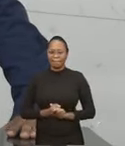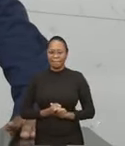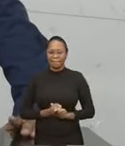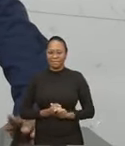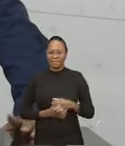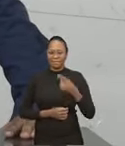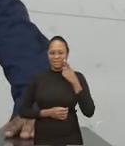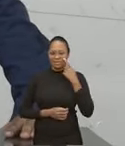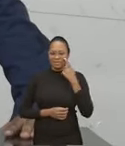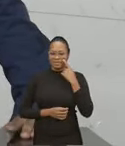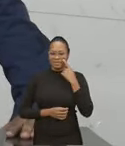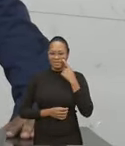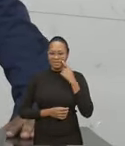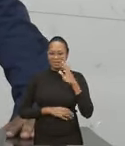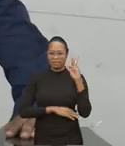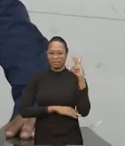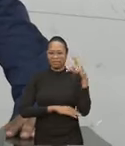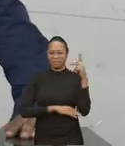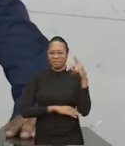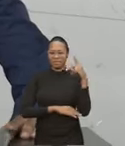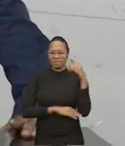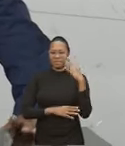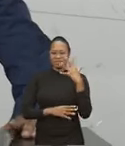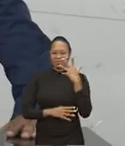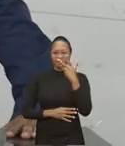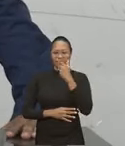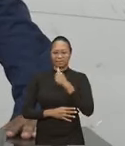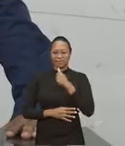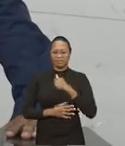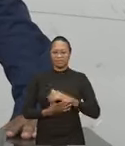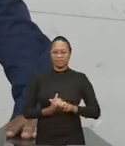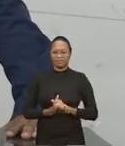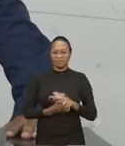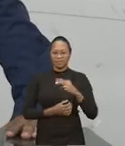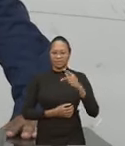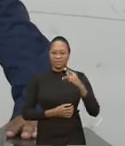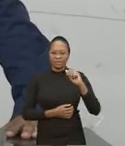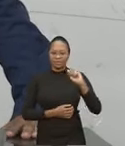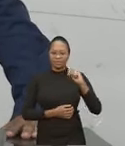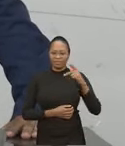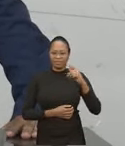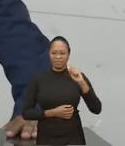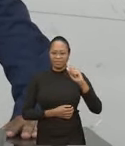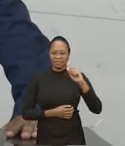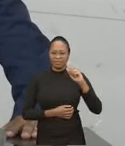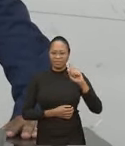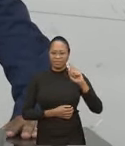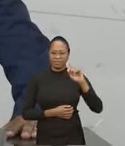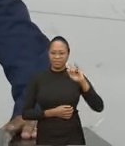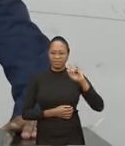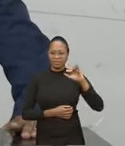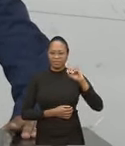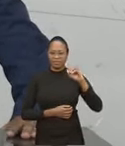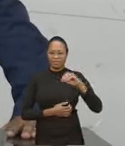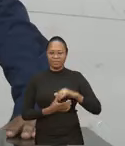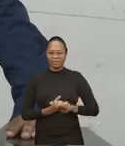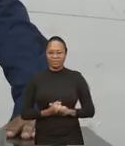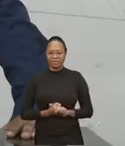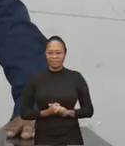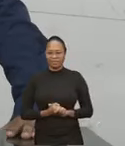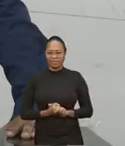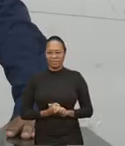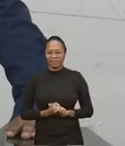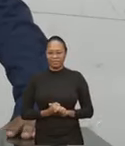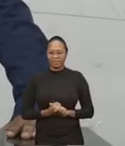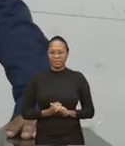vê uma praça linda daquela ali, a Praça do Papagaio, com campo sintético, coisa do primeiro mundo, coisa que nosso município nunca teve.